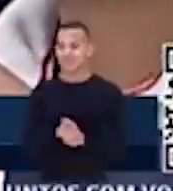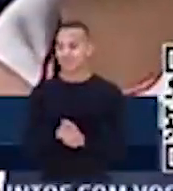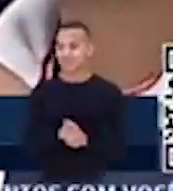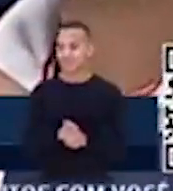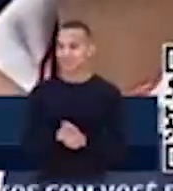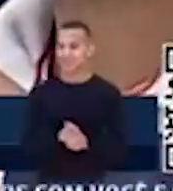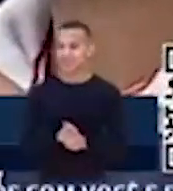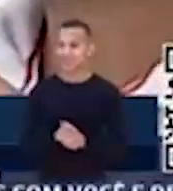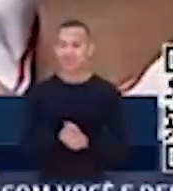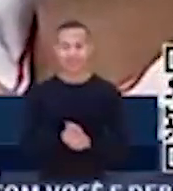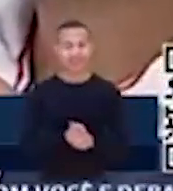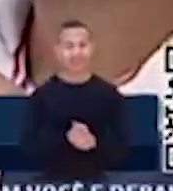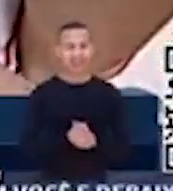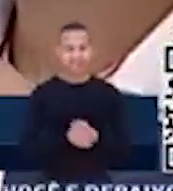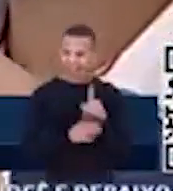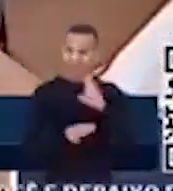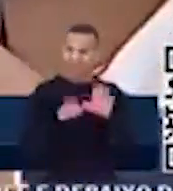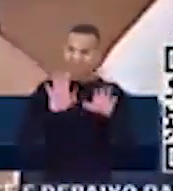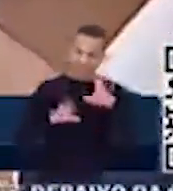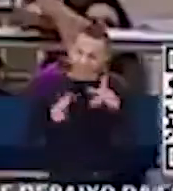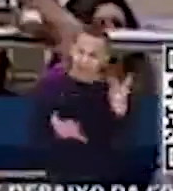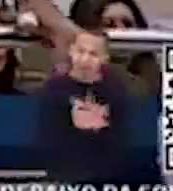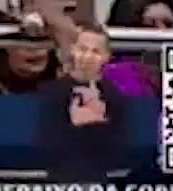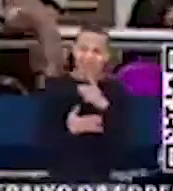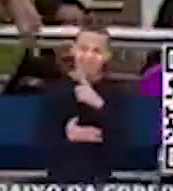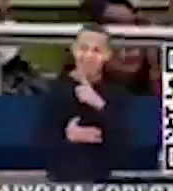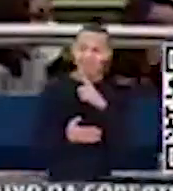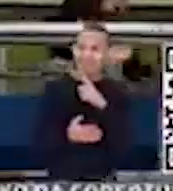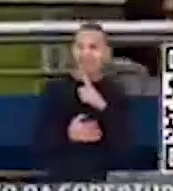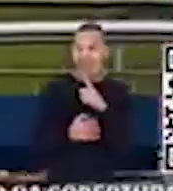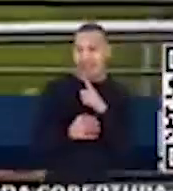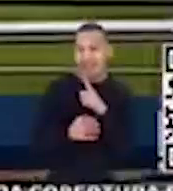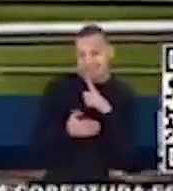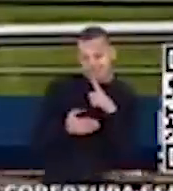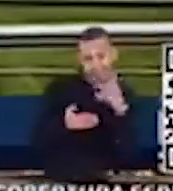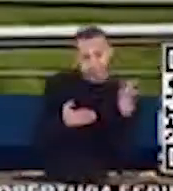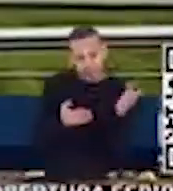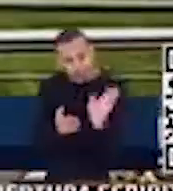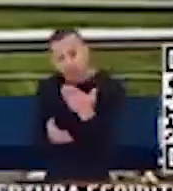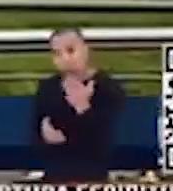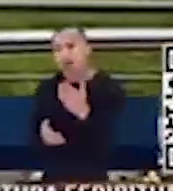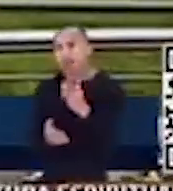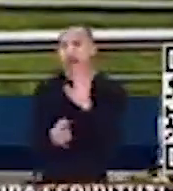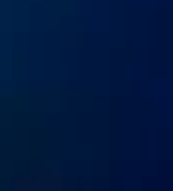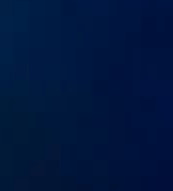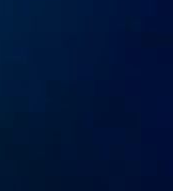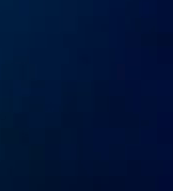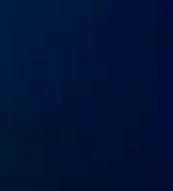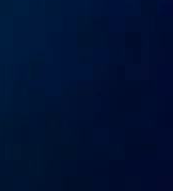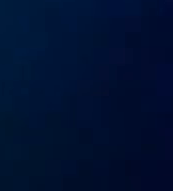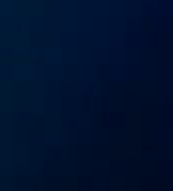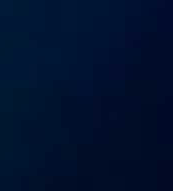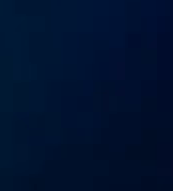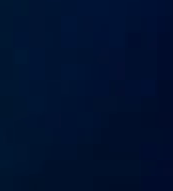Você fala assim, ele dá uma lapada de vez em quando, mas acaba curando a lapada. Deus abençoe, filhinho. Você